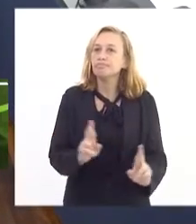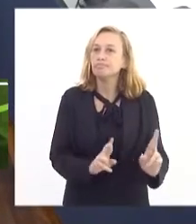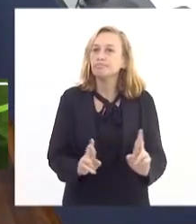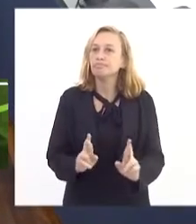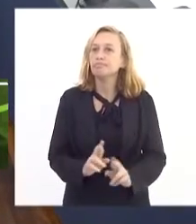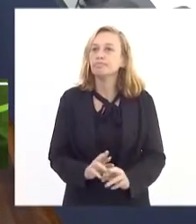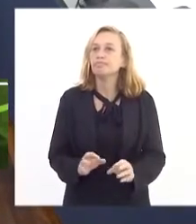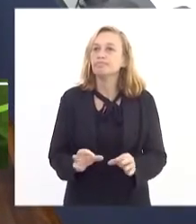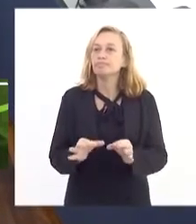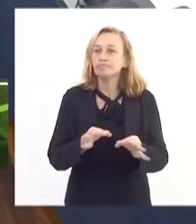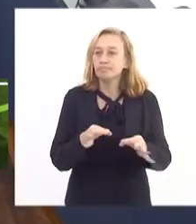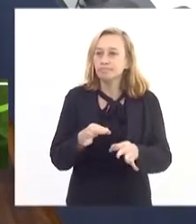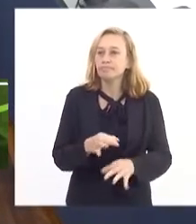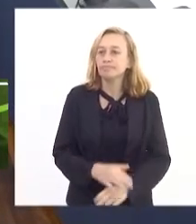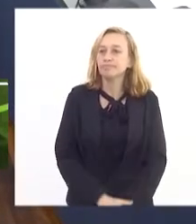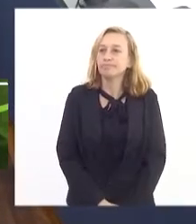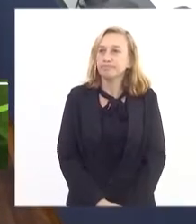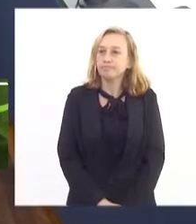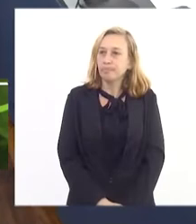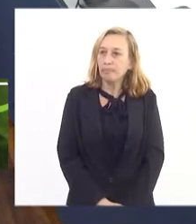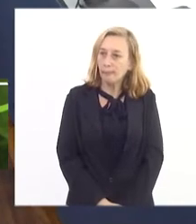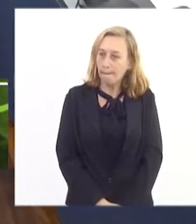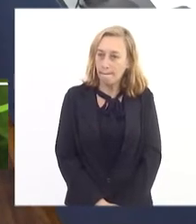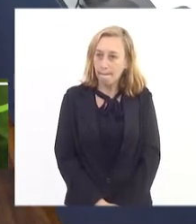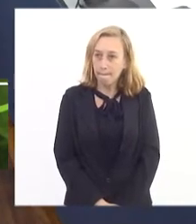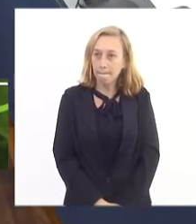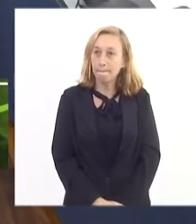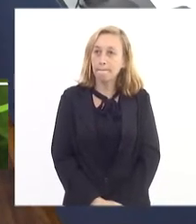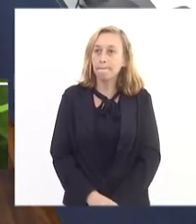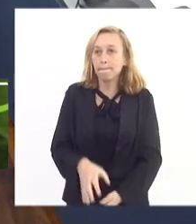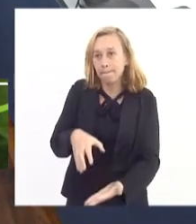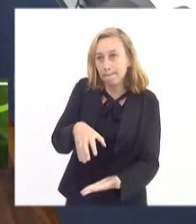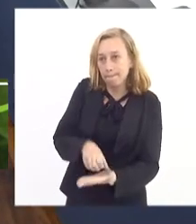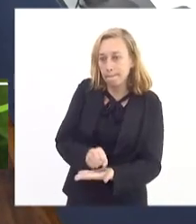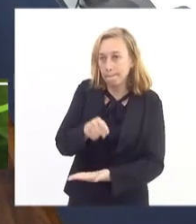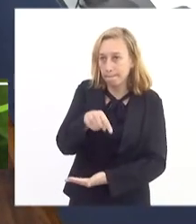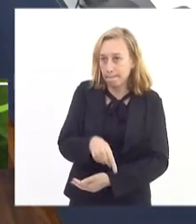ao programa. Aqui registrando que,